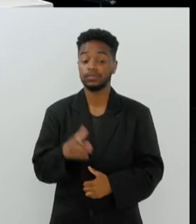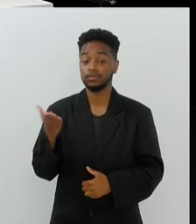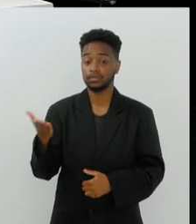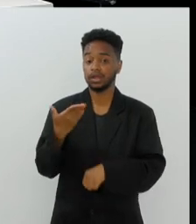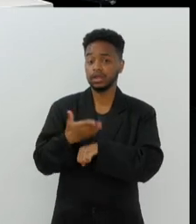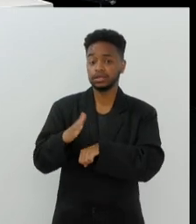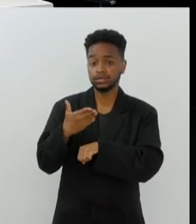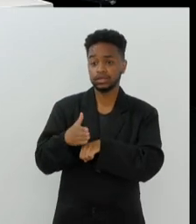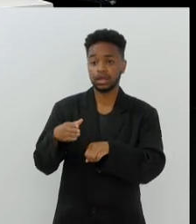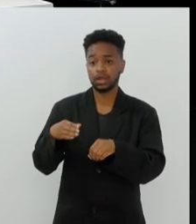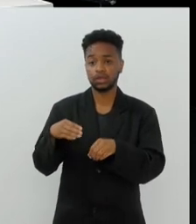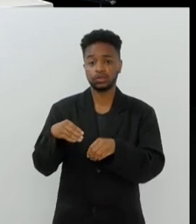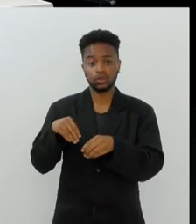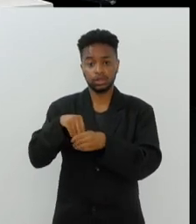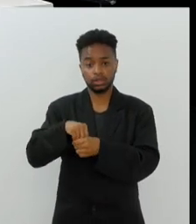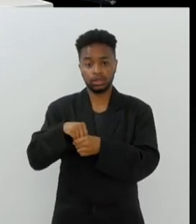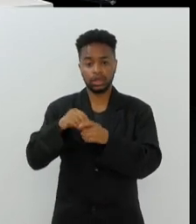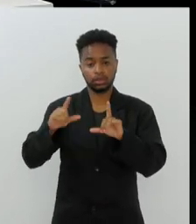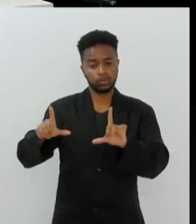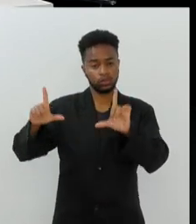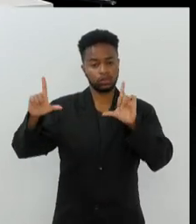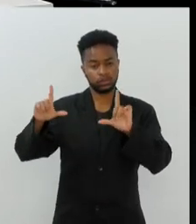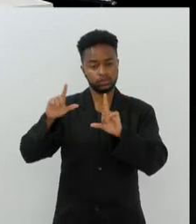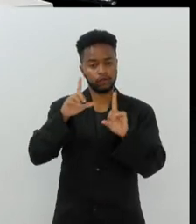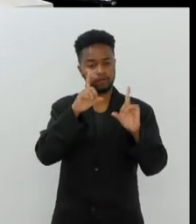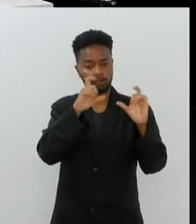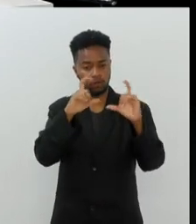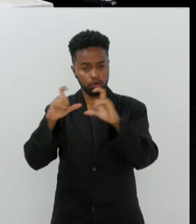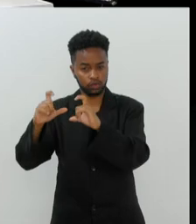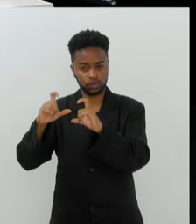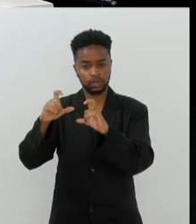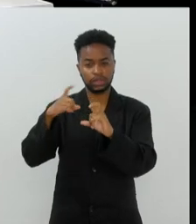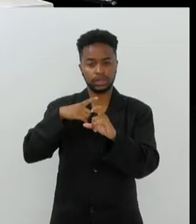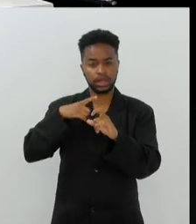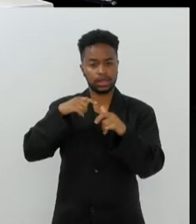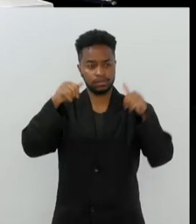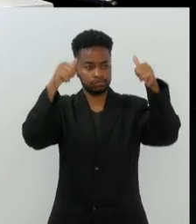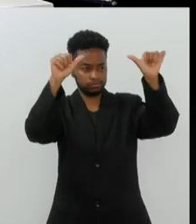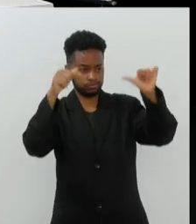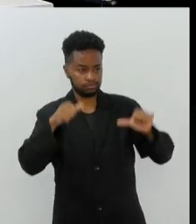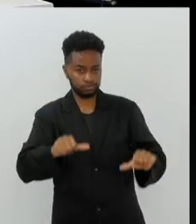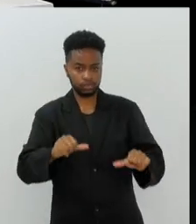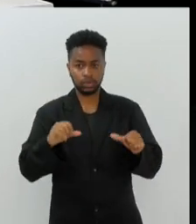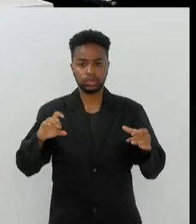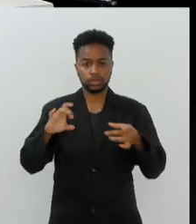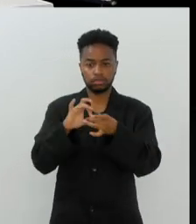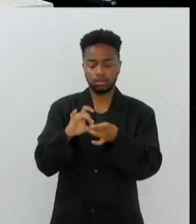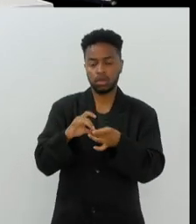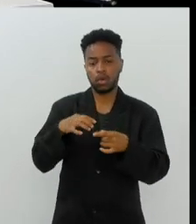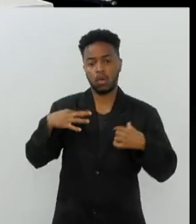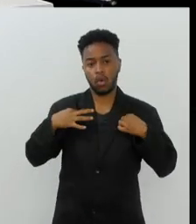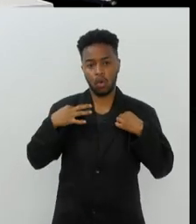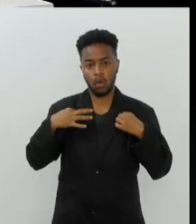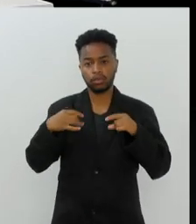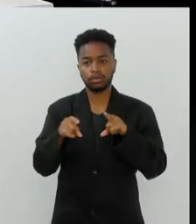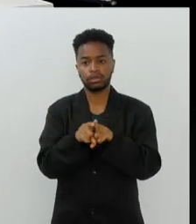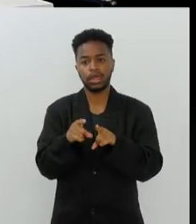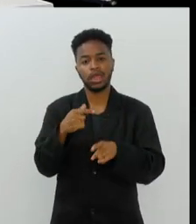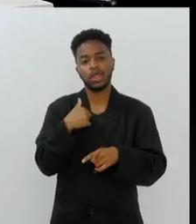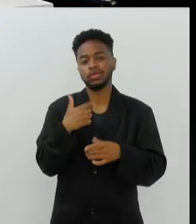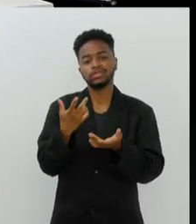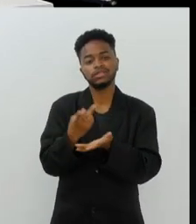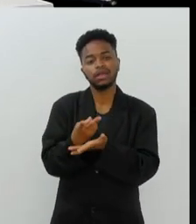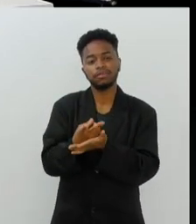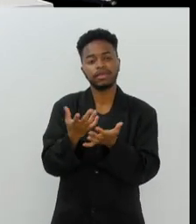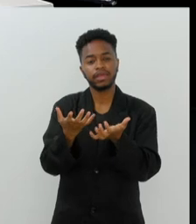Isso foi um ensaio no estúdio para fazer aquelas fotos que estão na quadra, em banner, em camisa e tudo. Eu